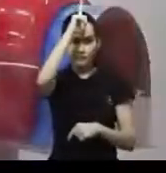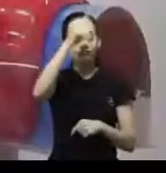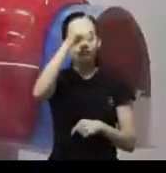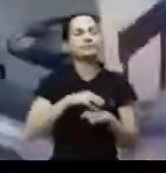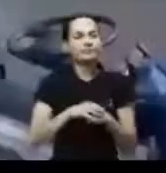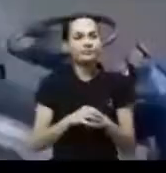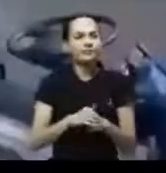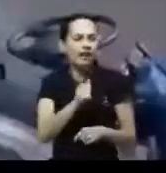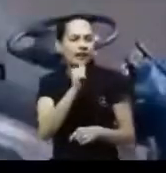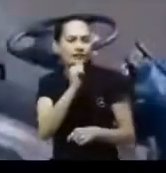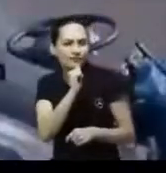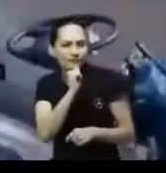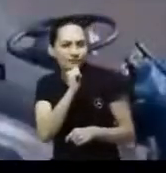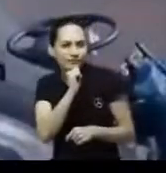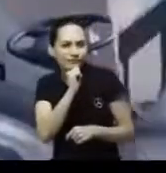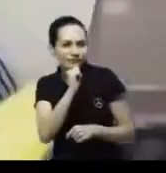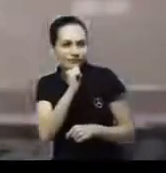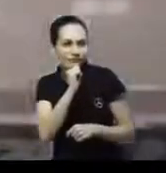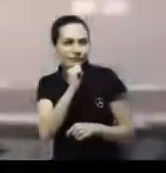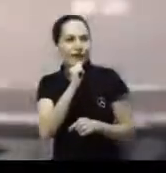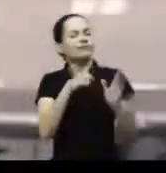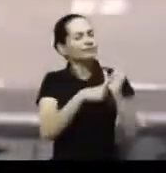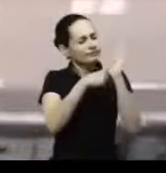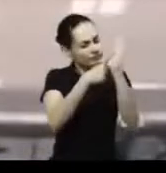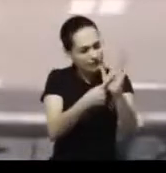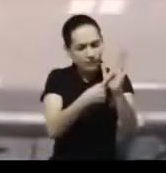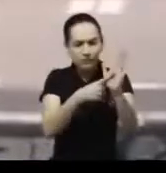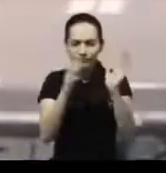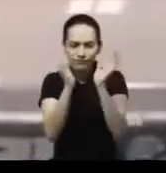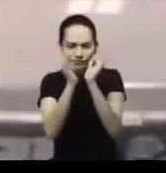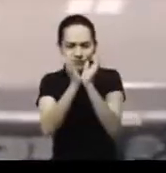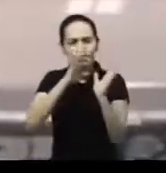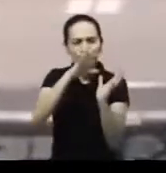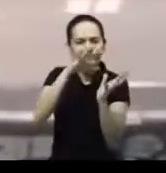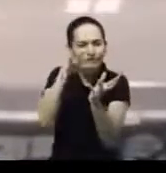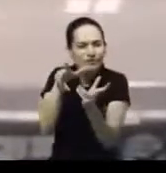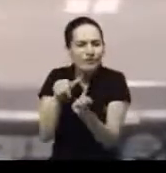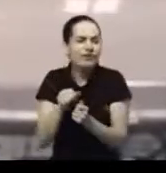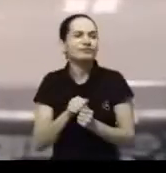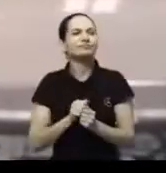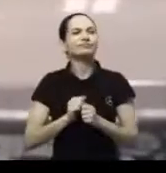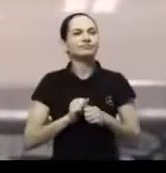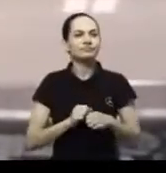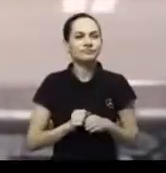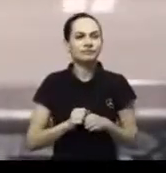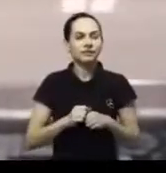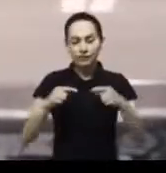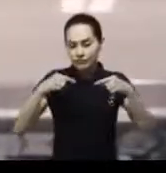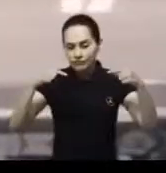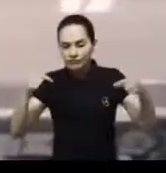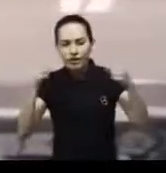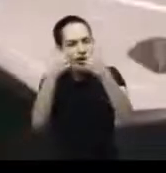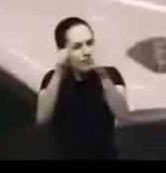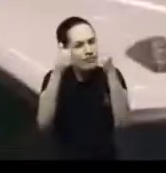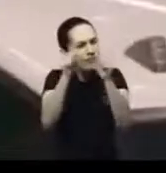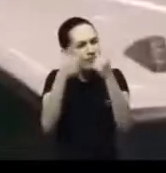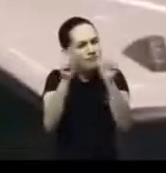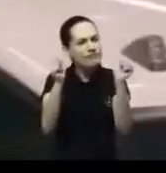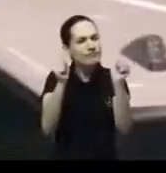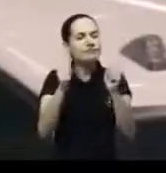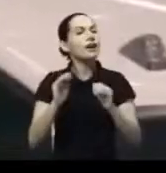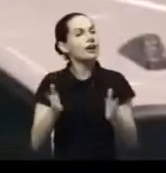e ainda nosso. Sacamos como centro mundial da treino para afinar e único